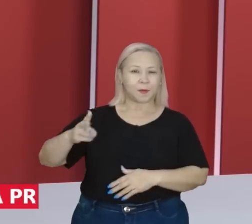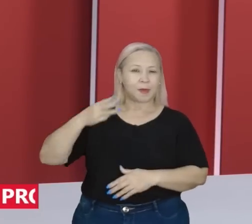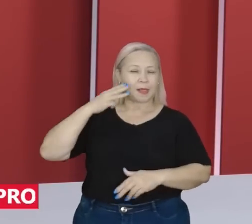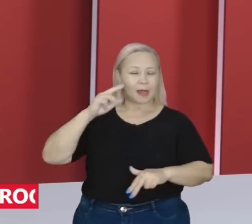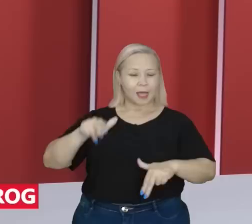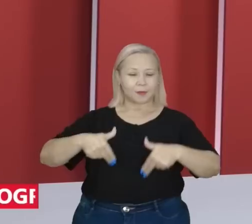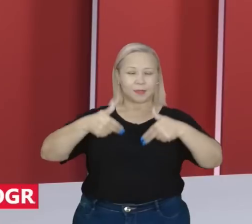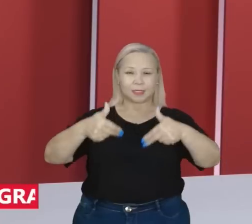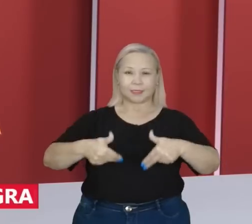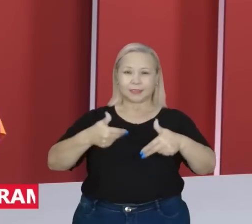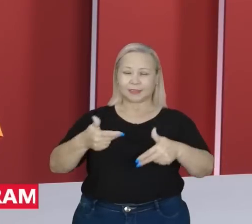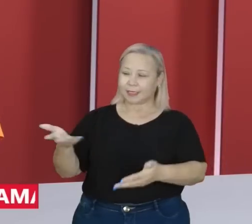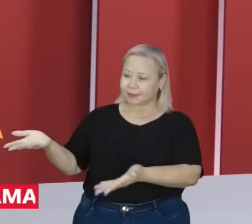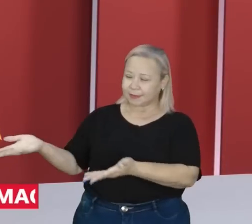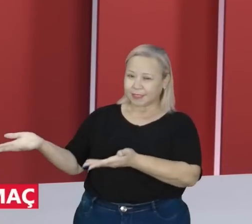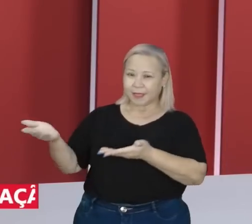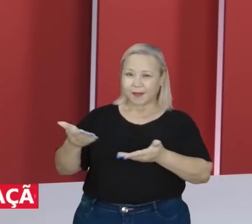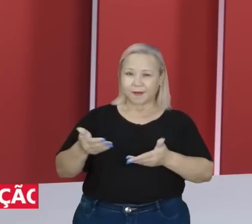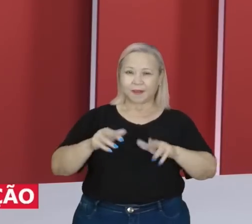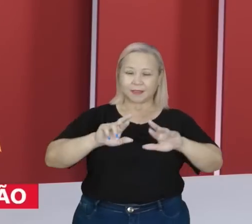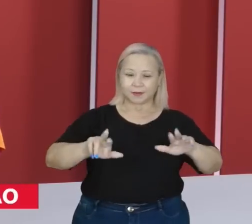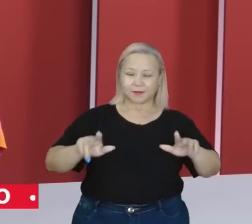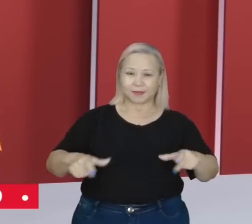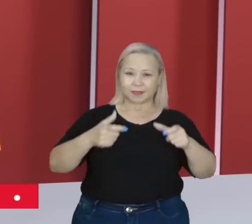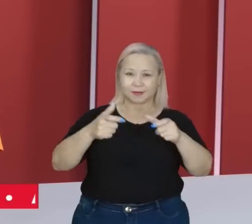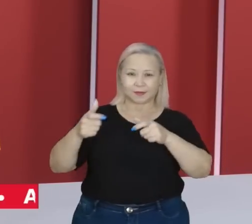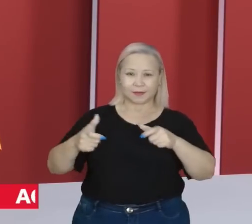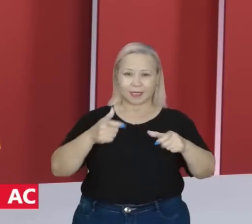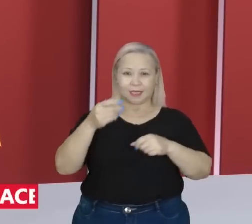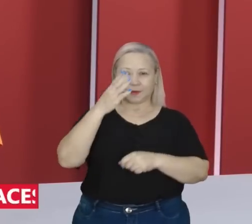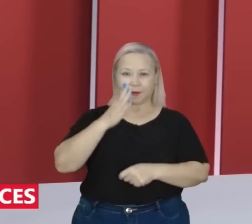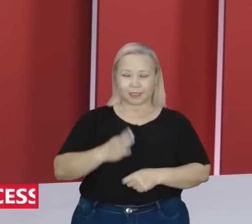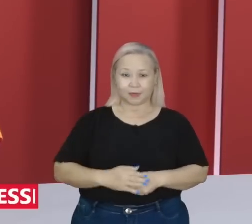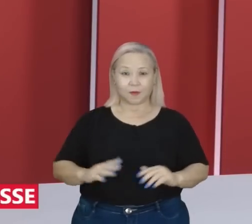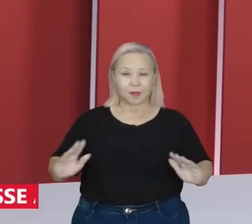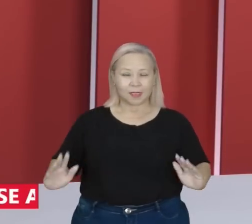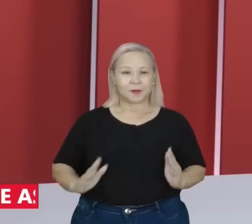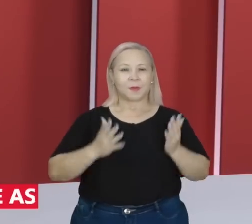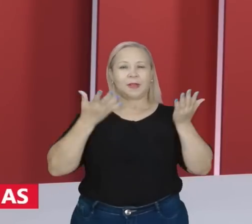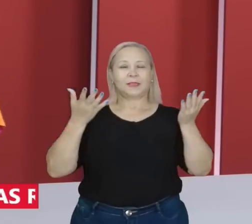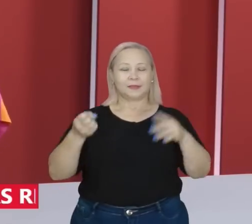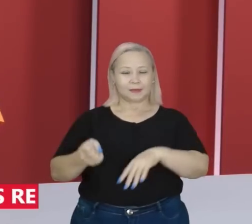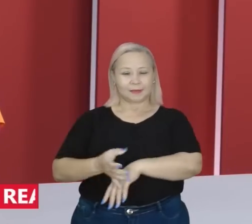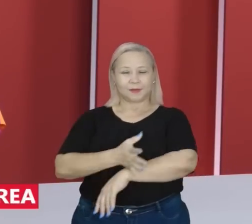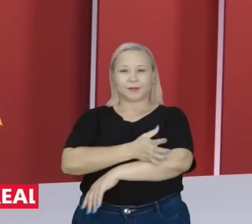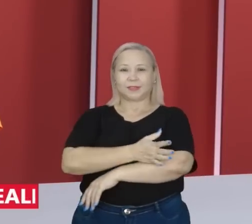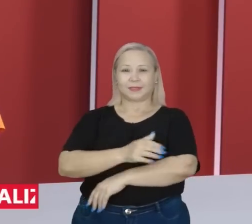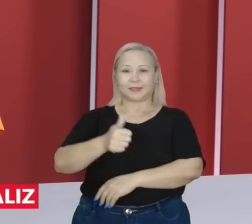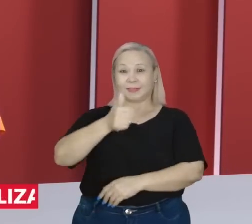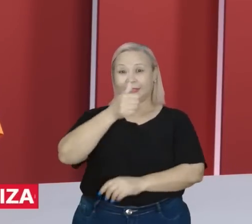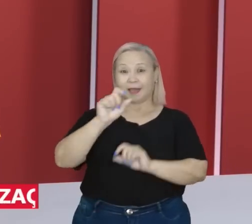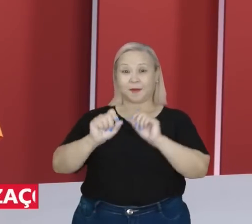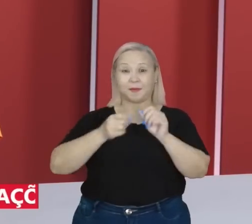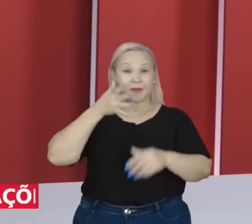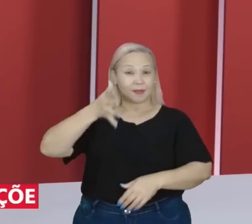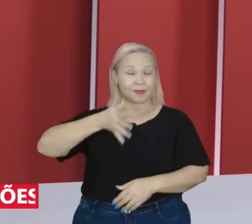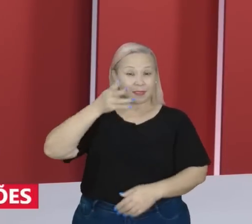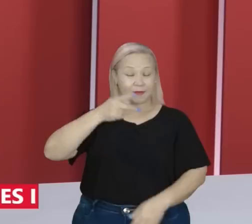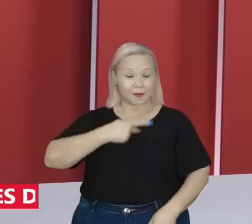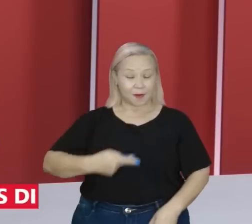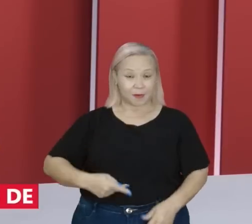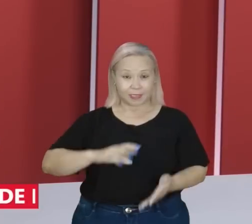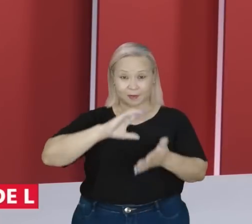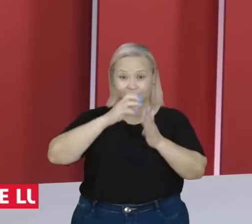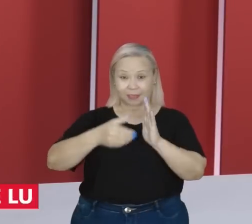militantes vindos de diferentes cantos do Brasil. Em uma celebração emocionante, a primeira a discursar foi a presidenta do